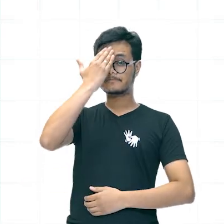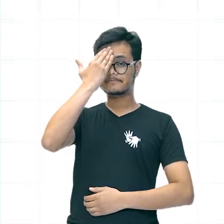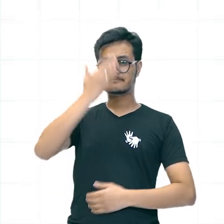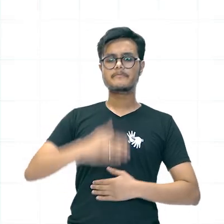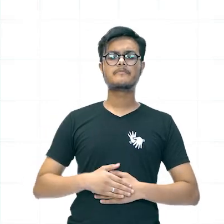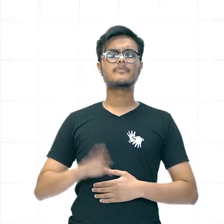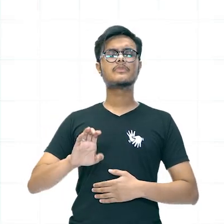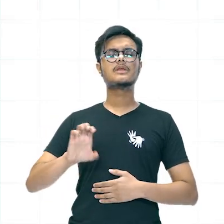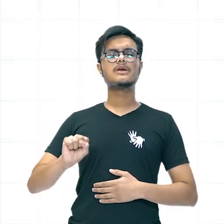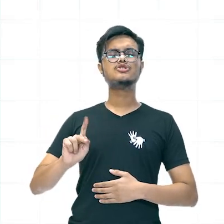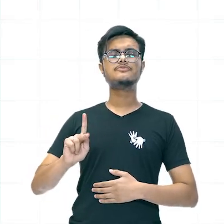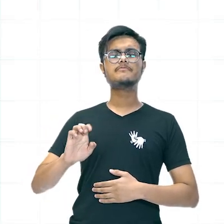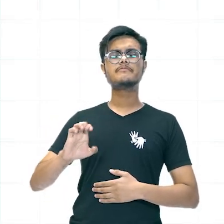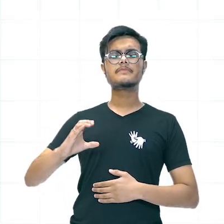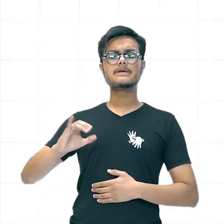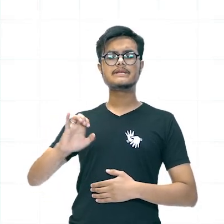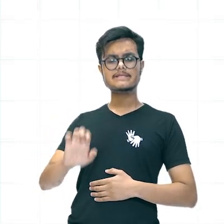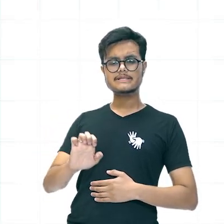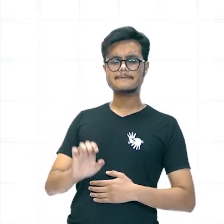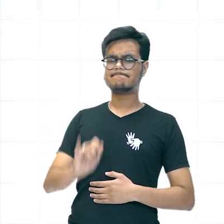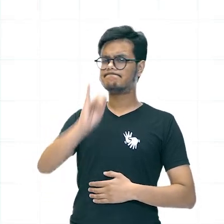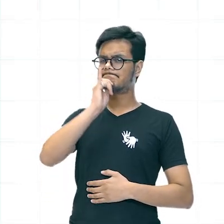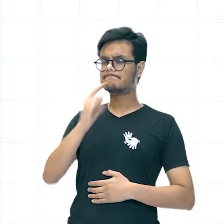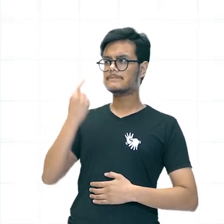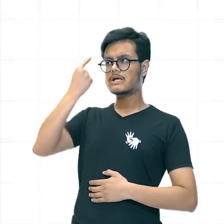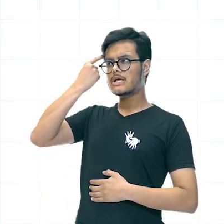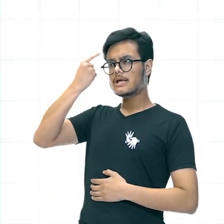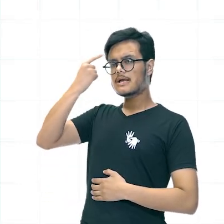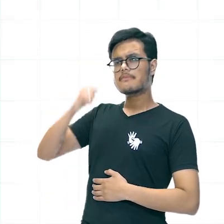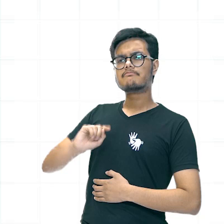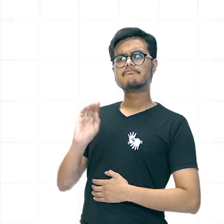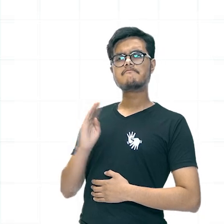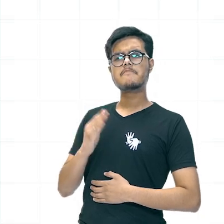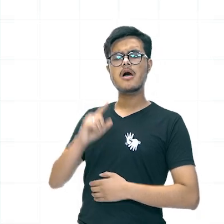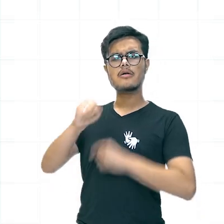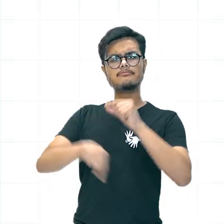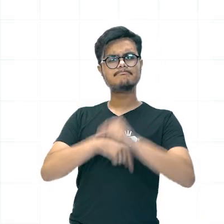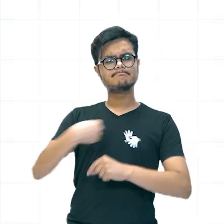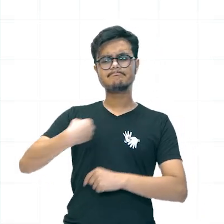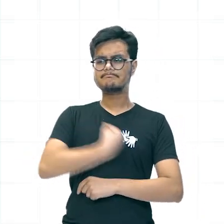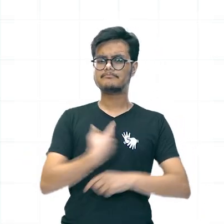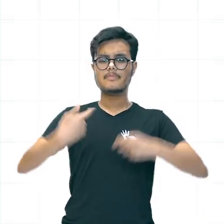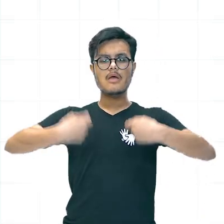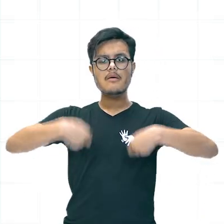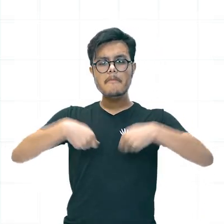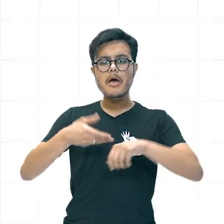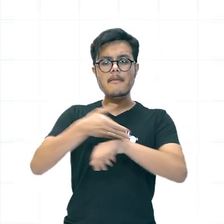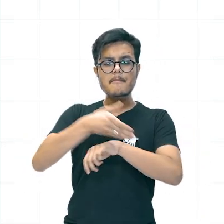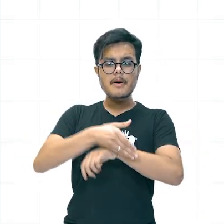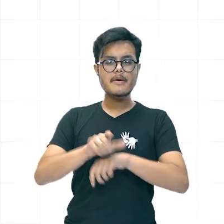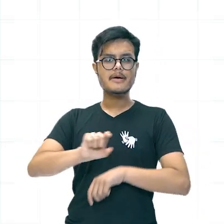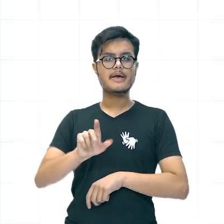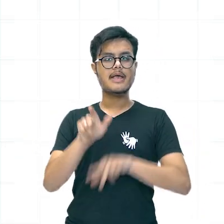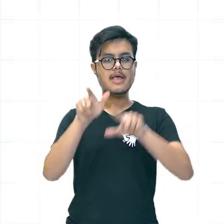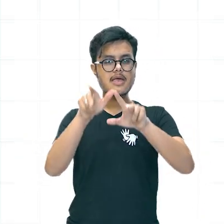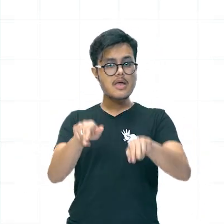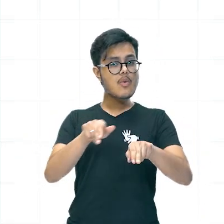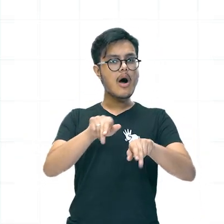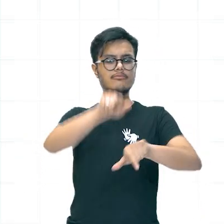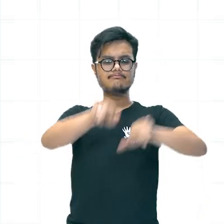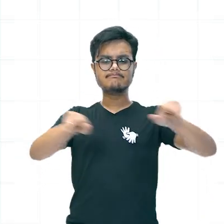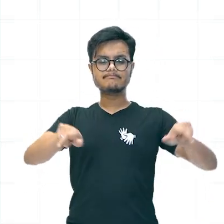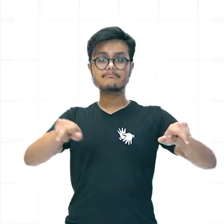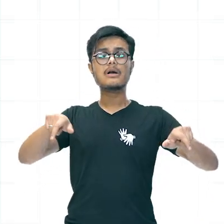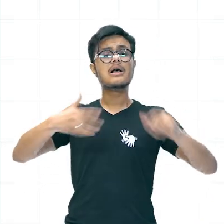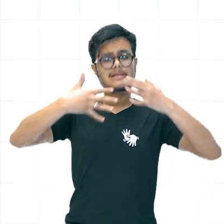de espécie? Do ponto de vista biológico, para ser considerado uma espécie, os organismos devem fazer parte de uma mesma população.